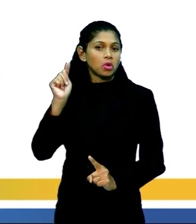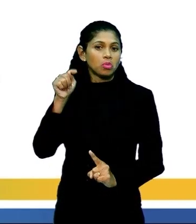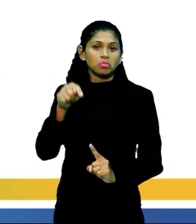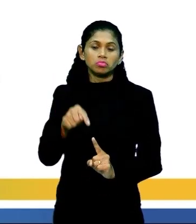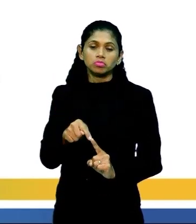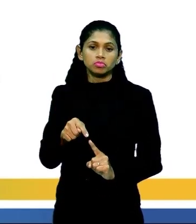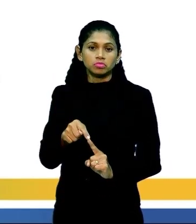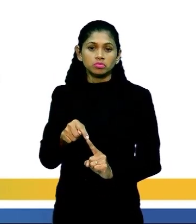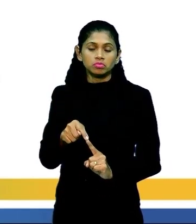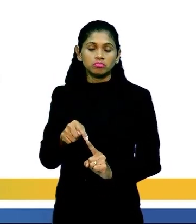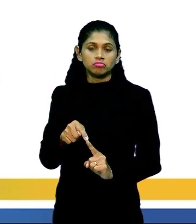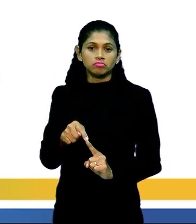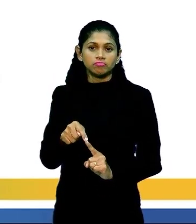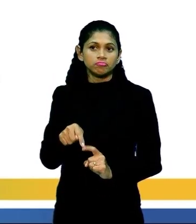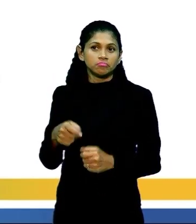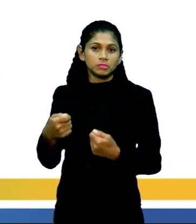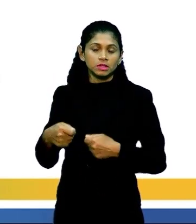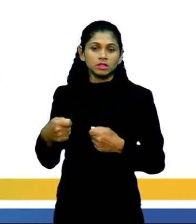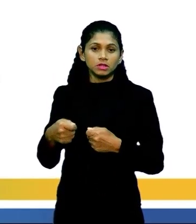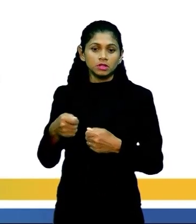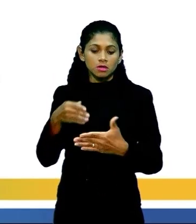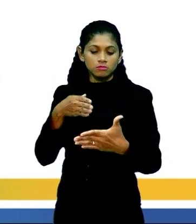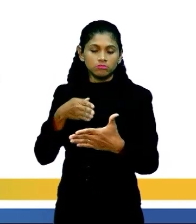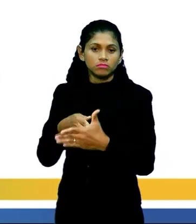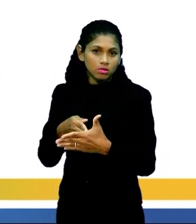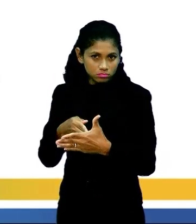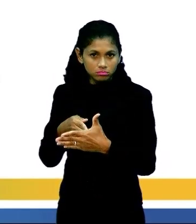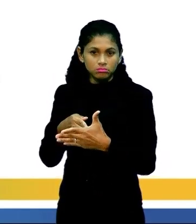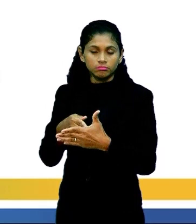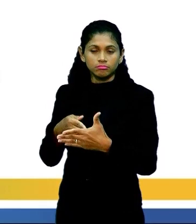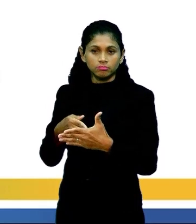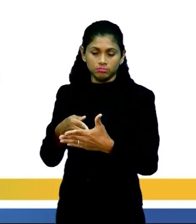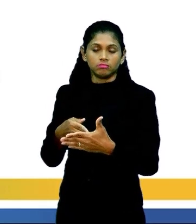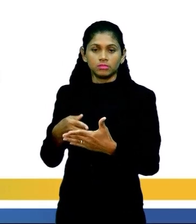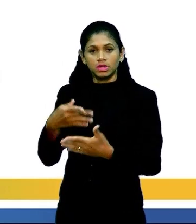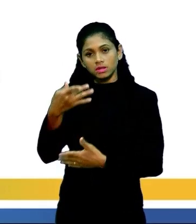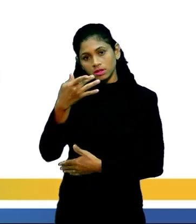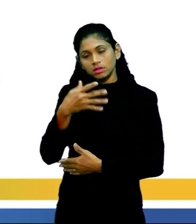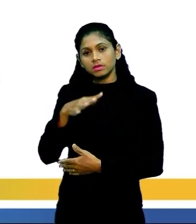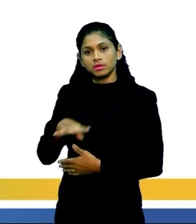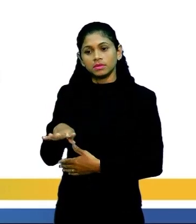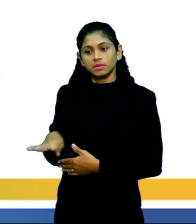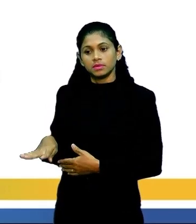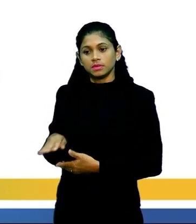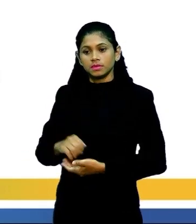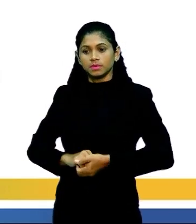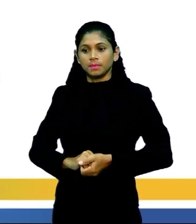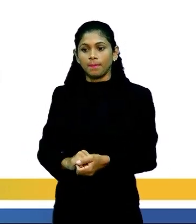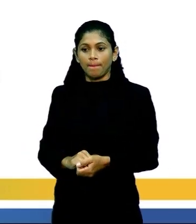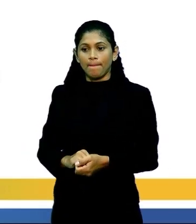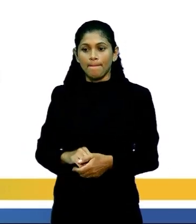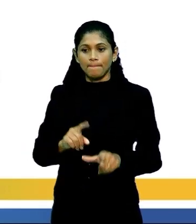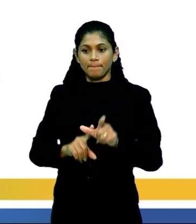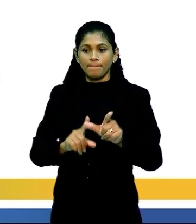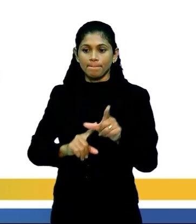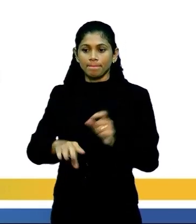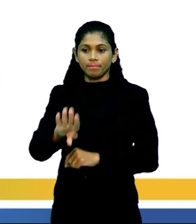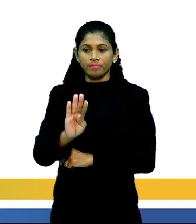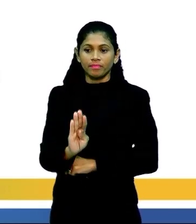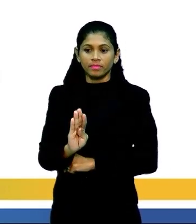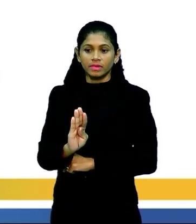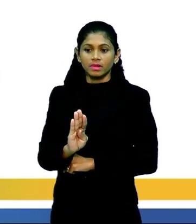deve ser colocado algum limite nas crianças. Então, vocês podem descartar essa alternativa. Na letra B, nós